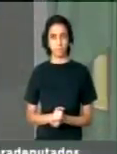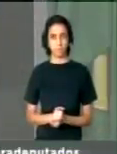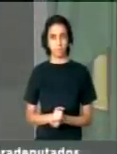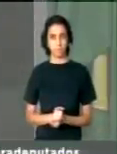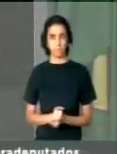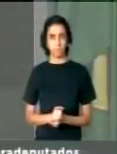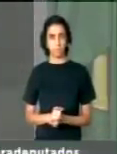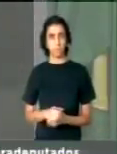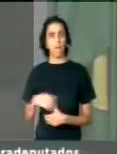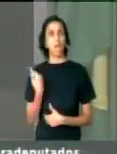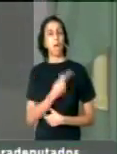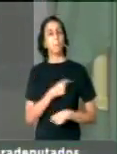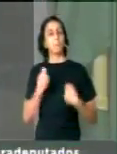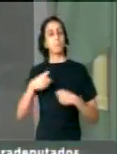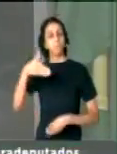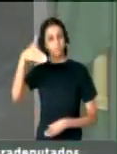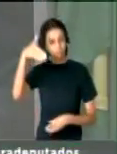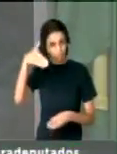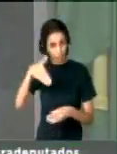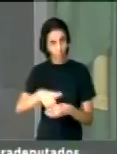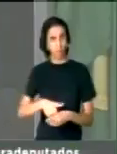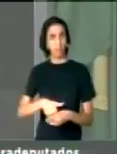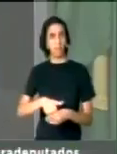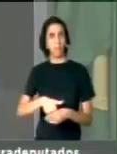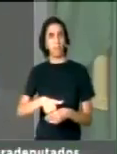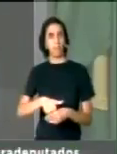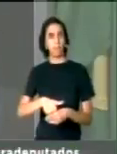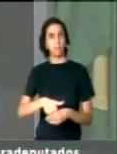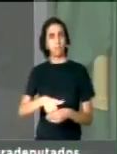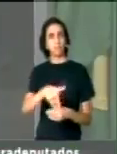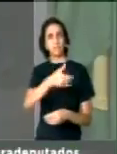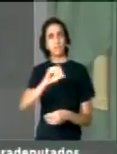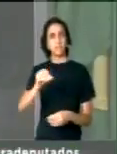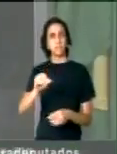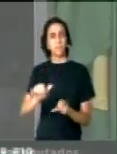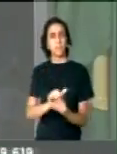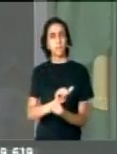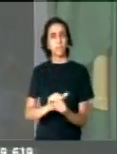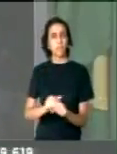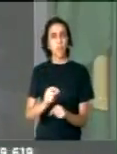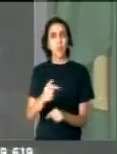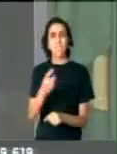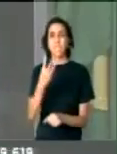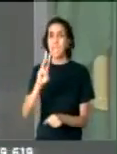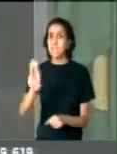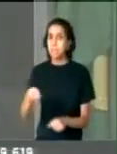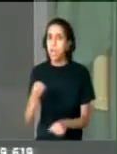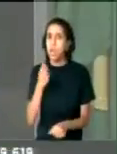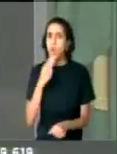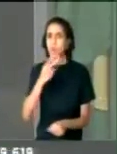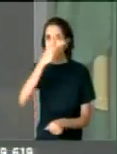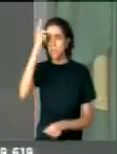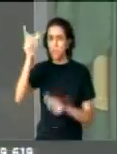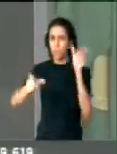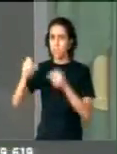Temos que votar as medidas que foram assinadas por quase 3 milhões de brasileiros.